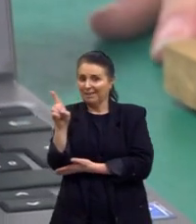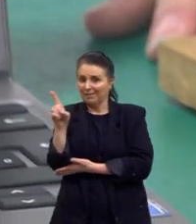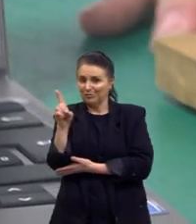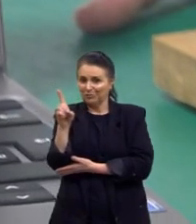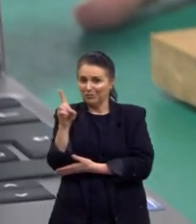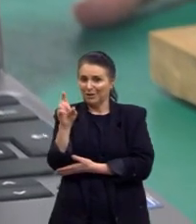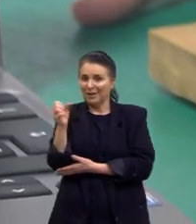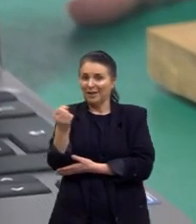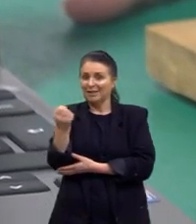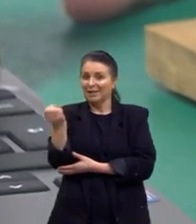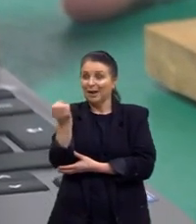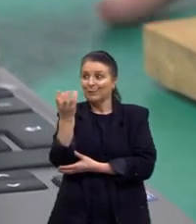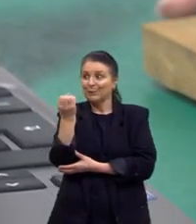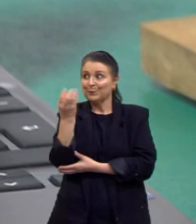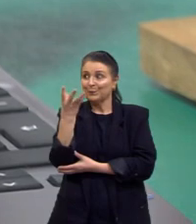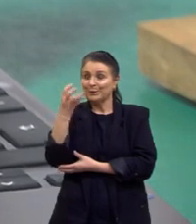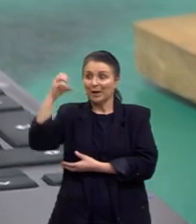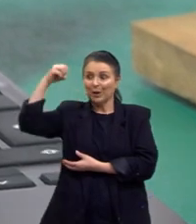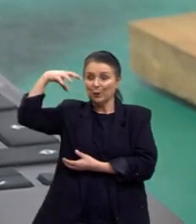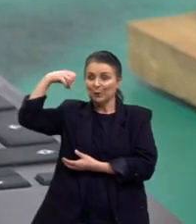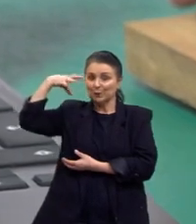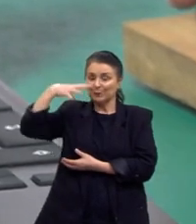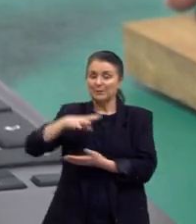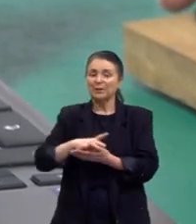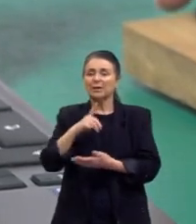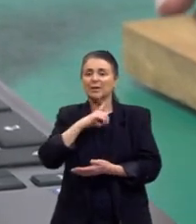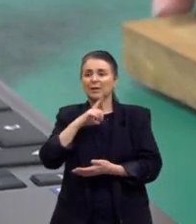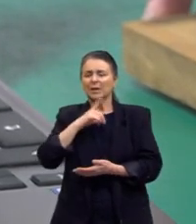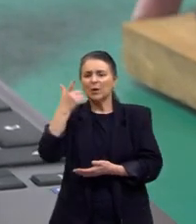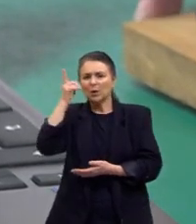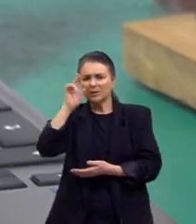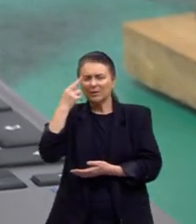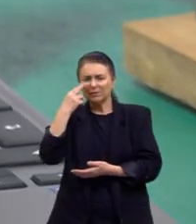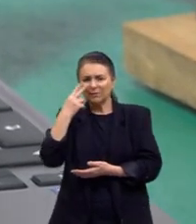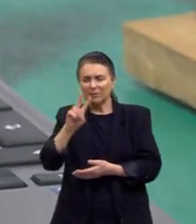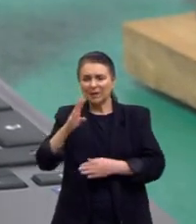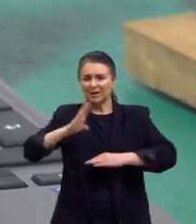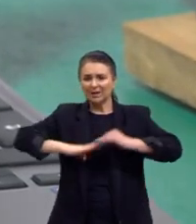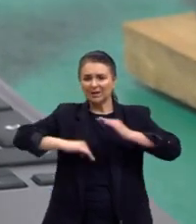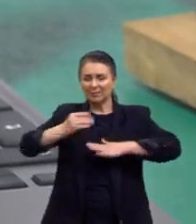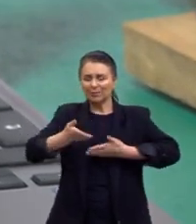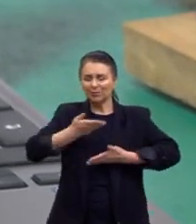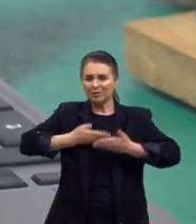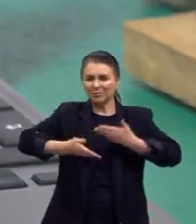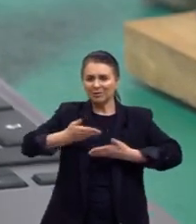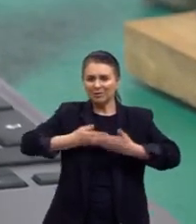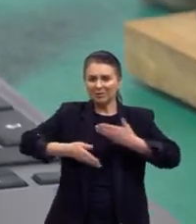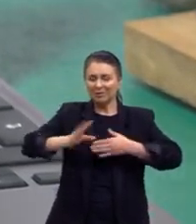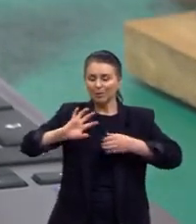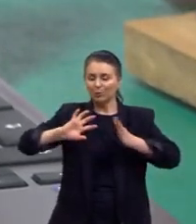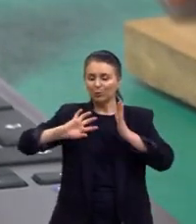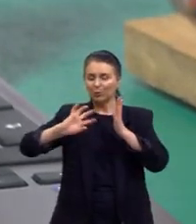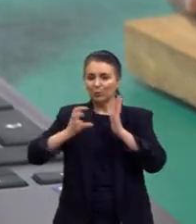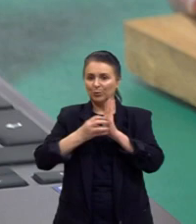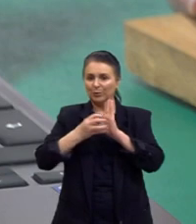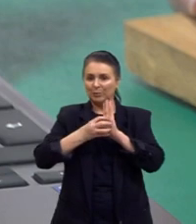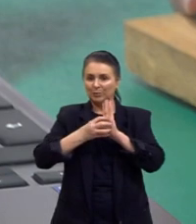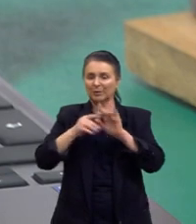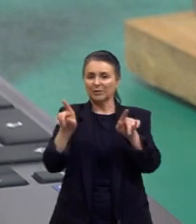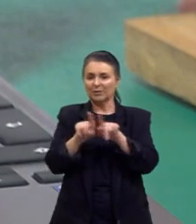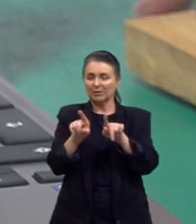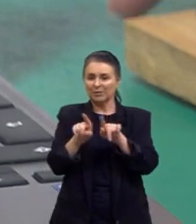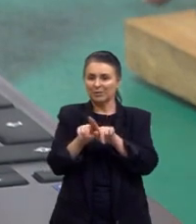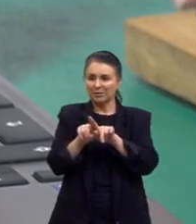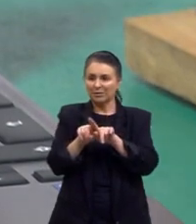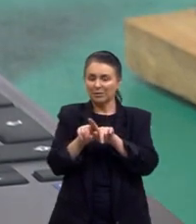ali na hora que eu girei, tá? E a gente consegue ver na prática, então, que a interação entre os ímãs, né, e